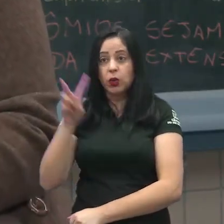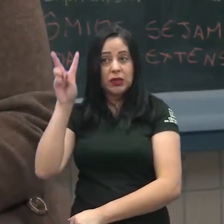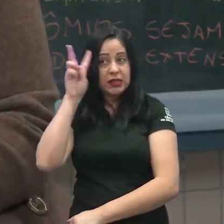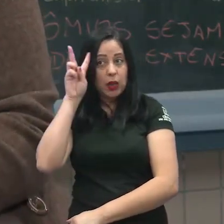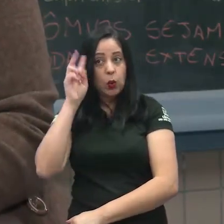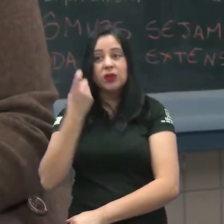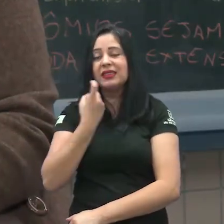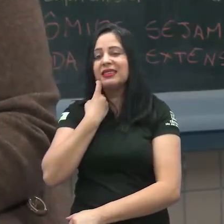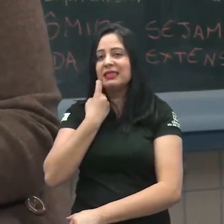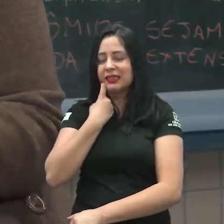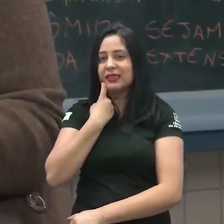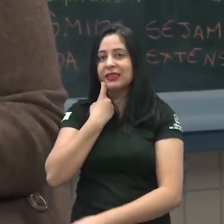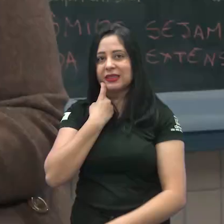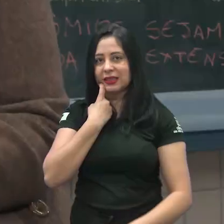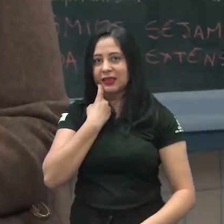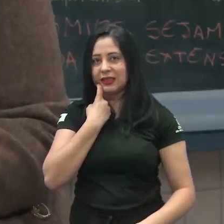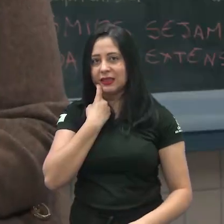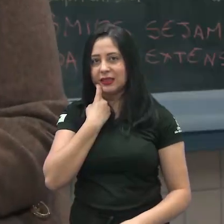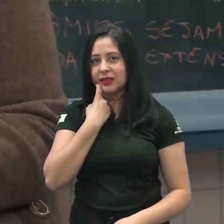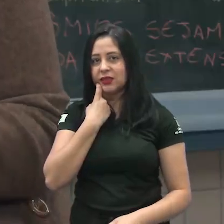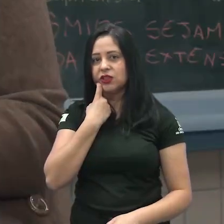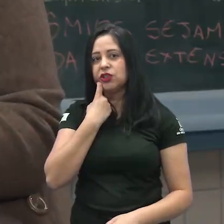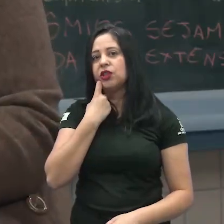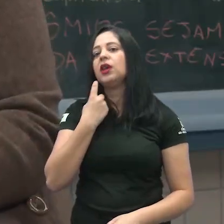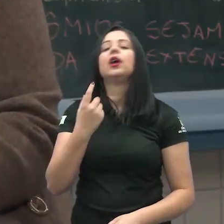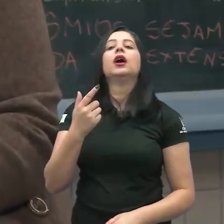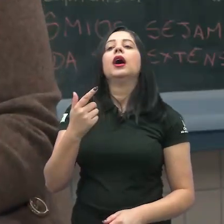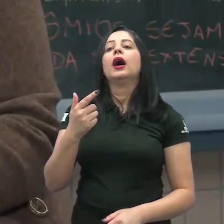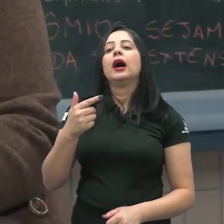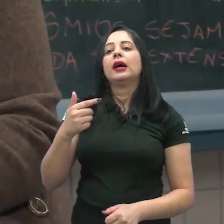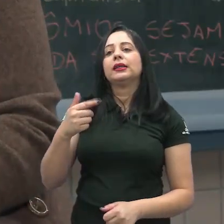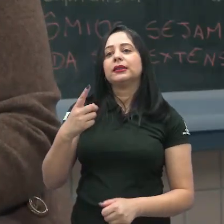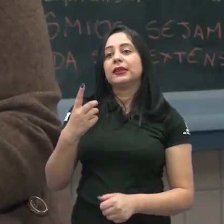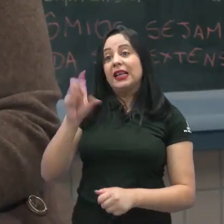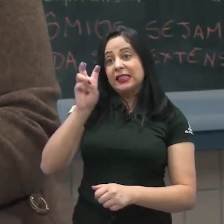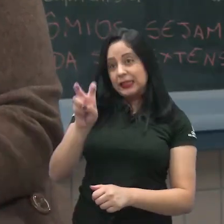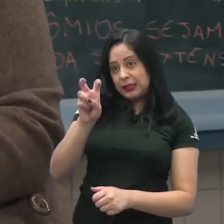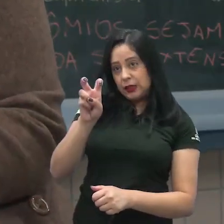a sexta-feira, das 17 às 19